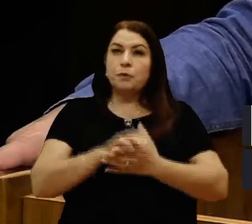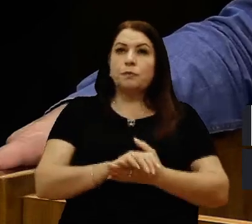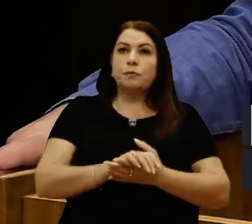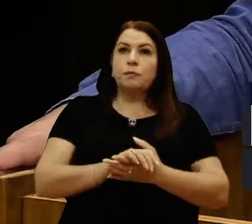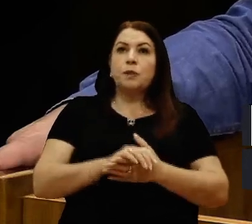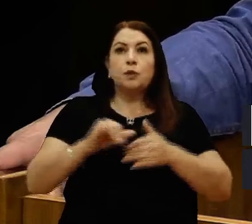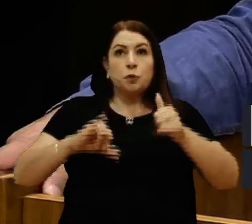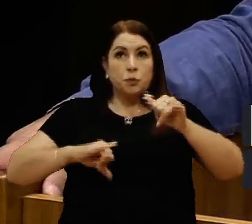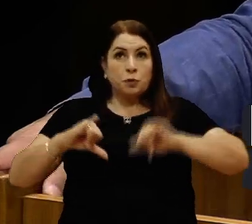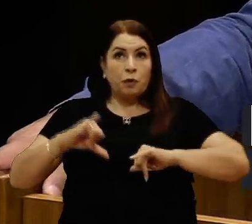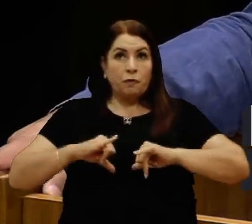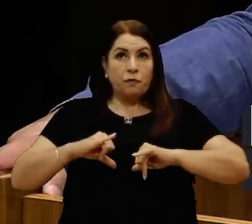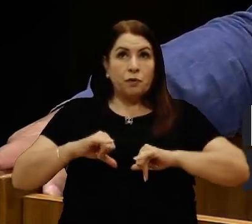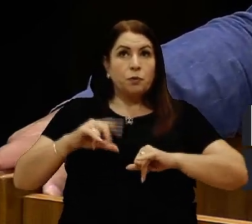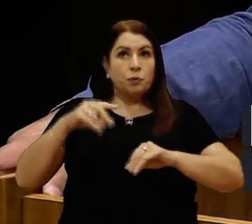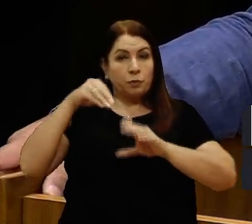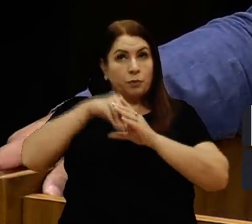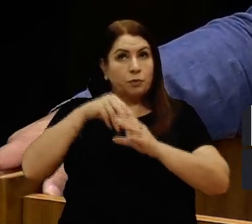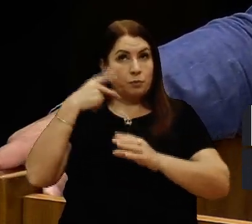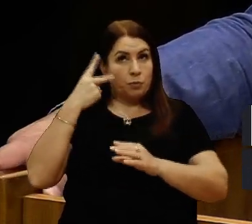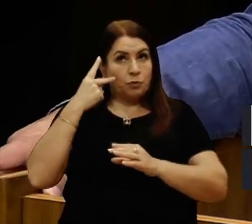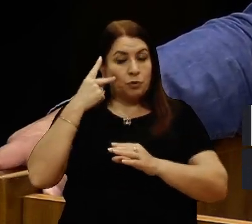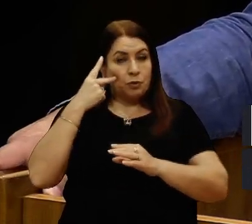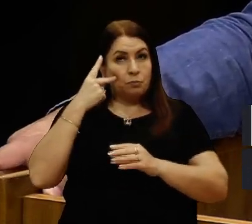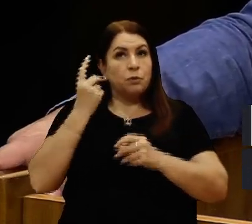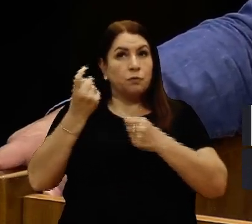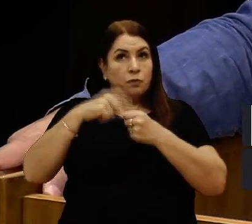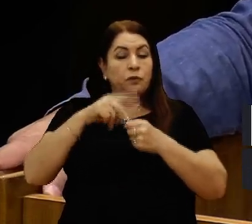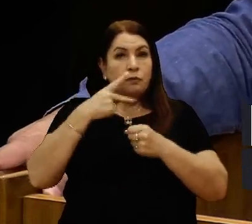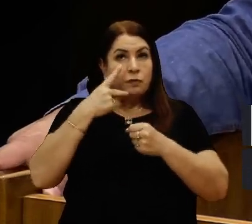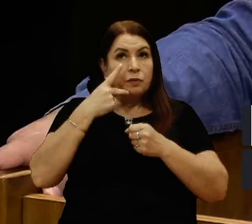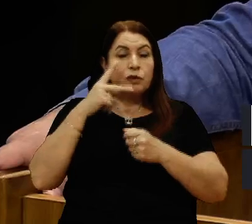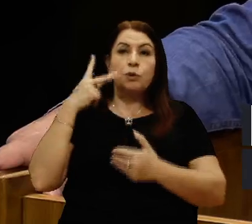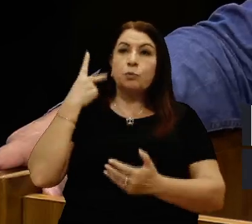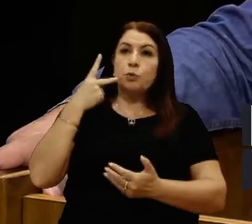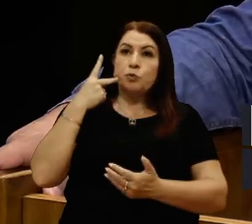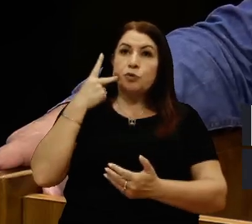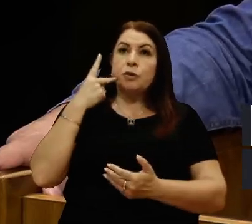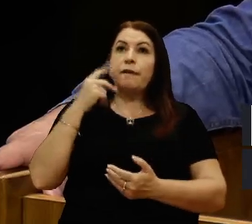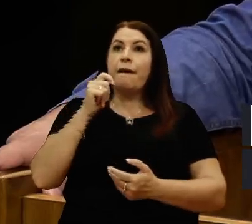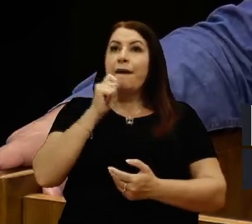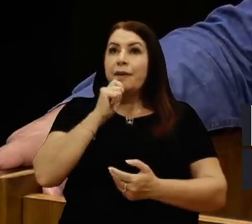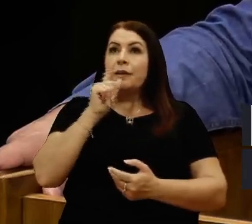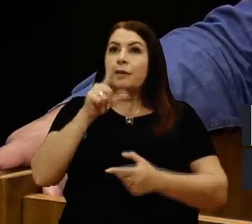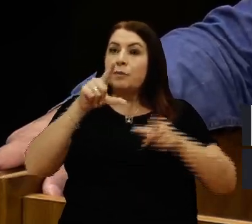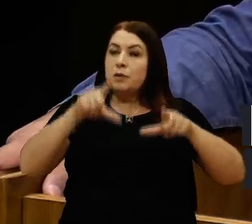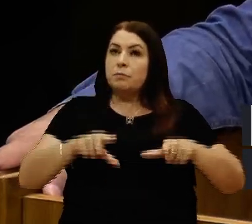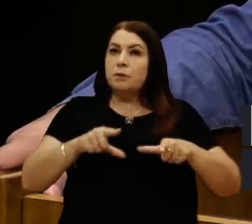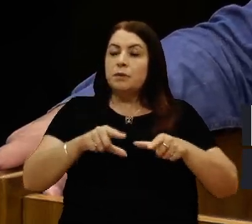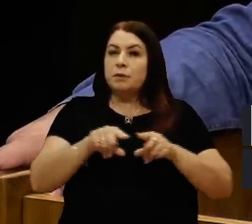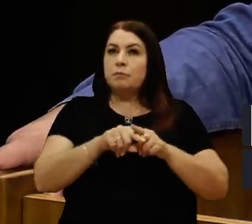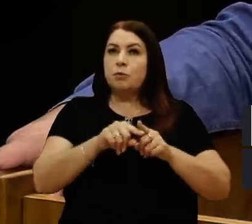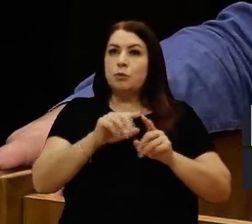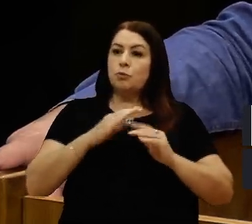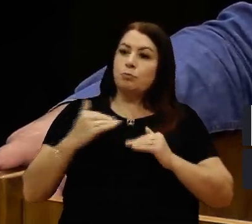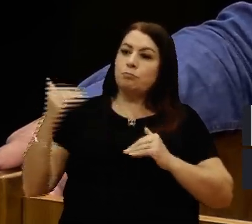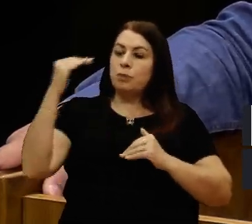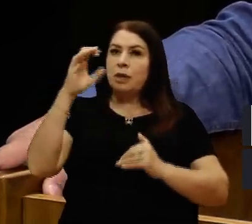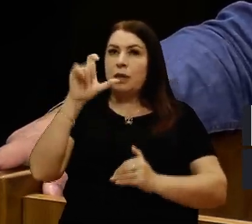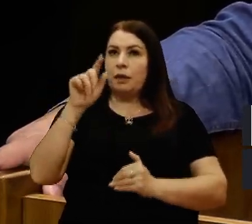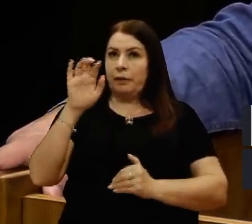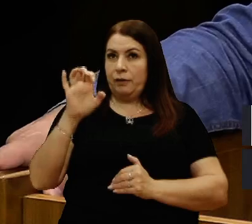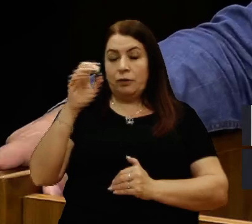trabalhadoras sofrem quando estão na política. Porque, volto a dizer, a política ainda é um espaço muito elitizado